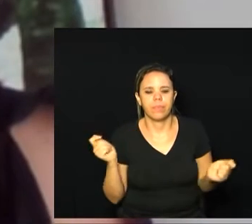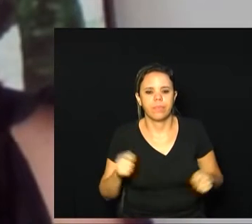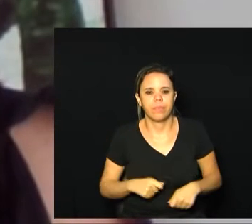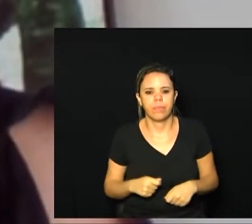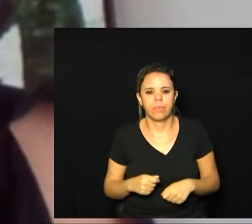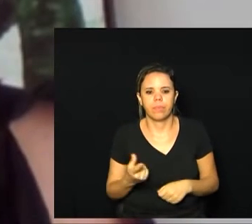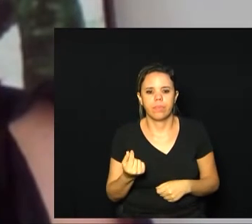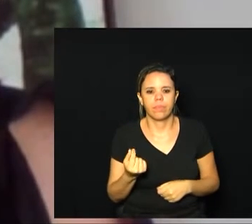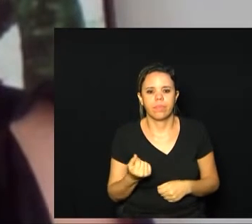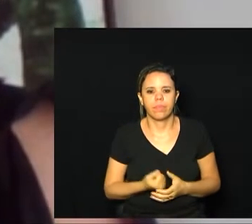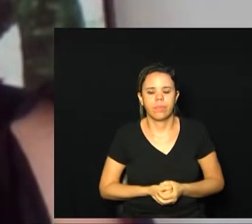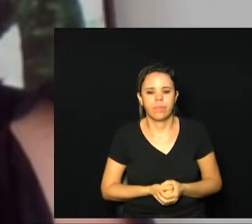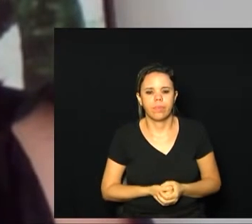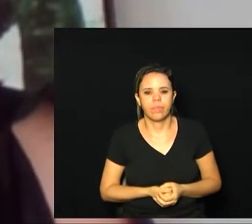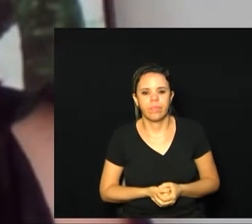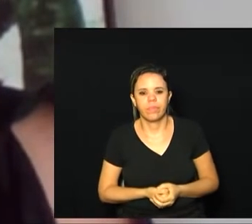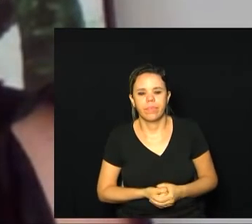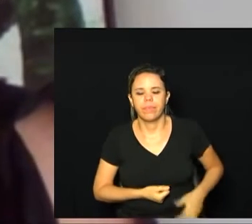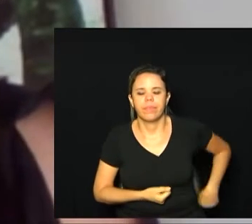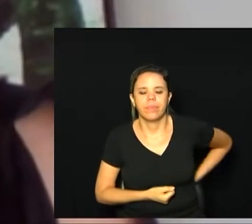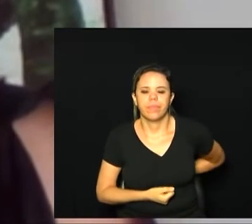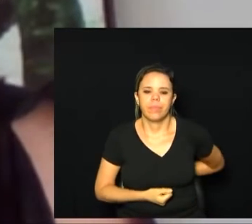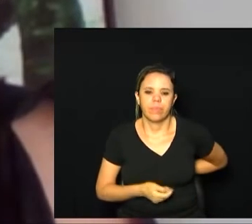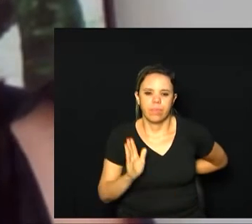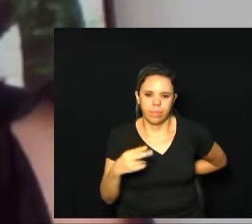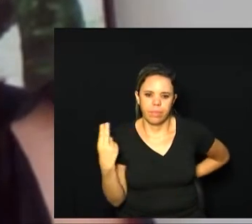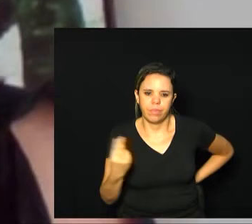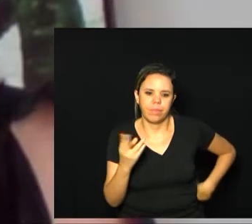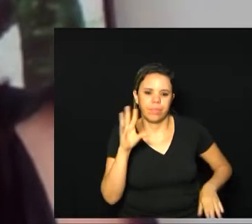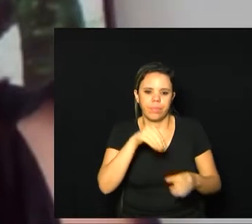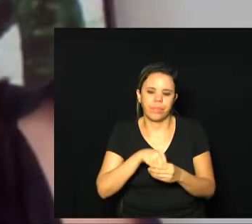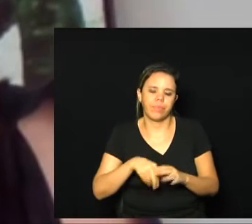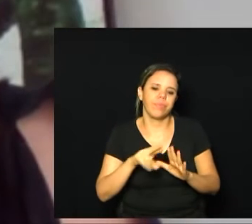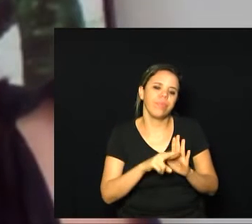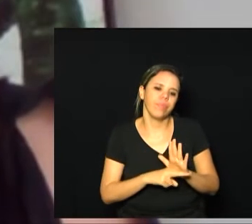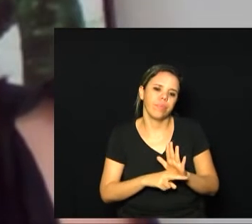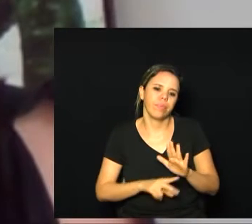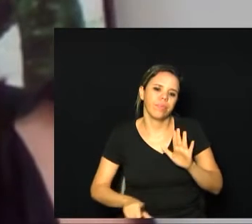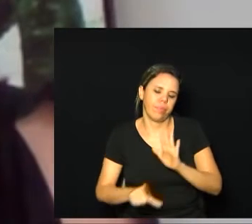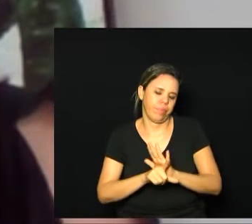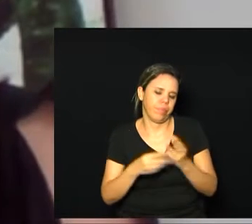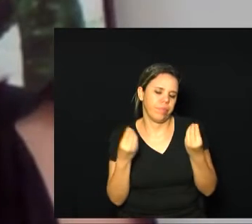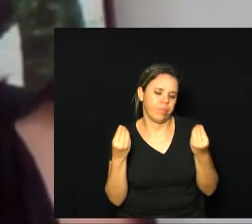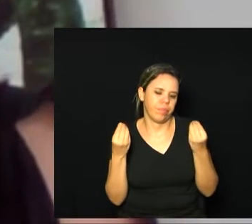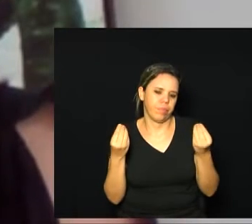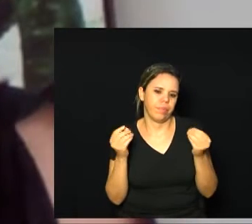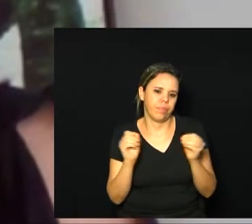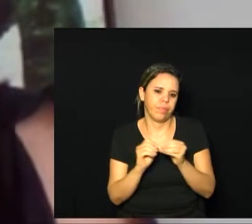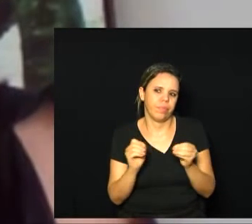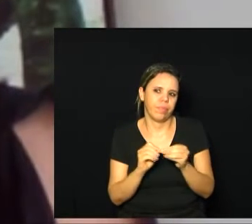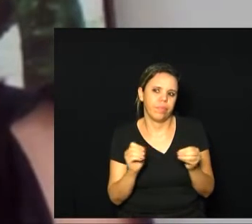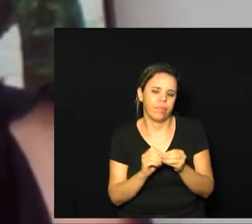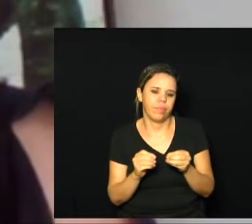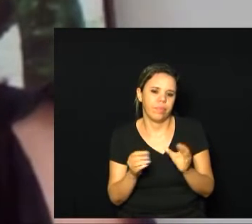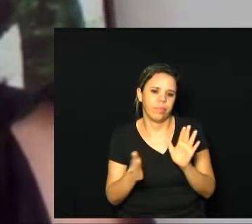subsídio. Então, né, isso já foi previsto na norma. como vai ser feito, né? Qual